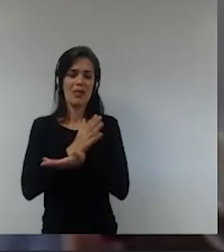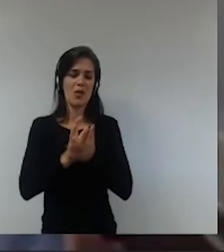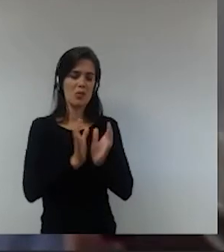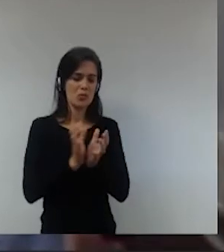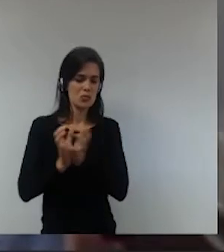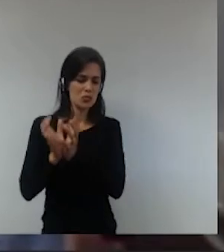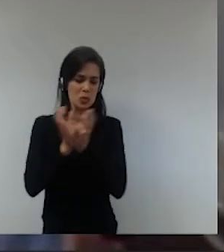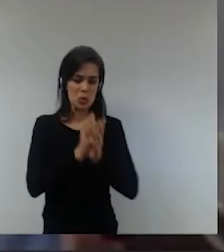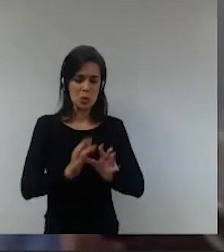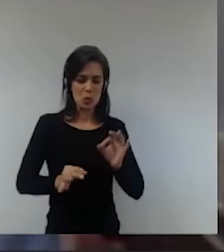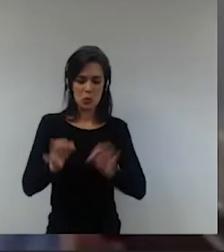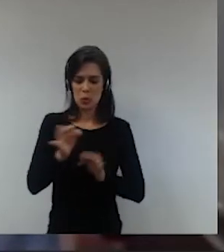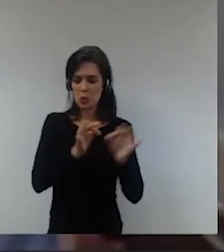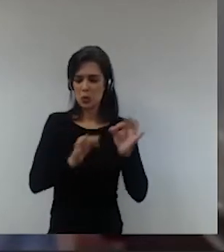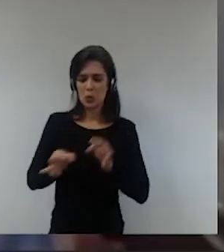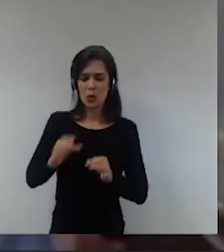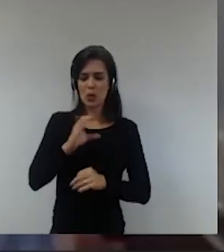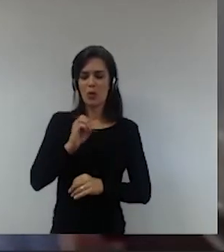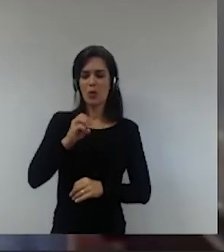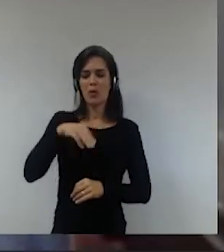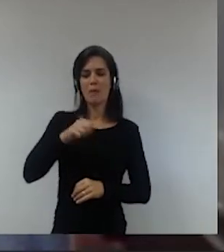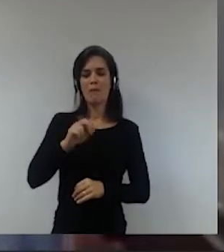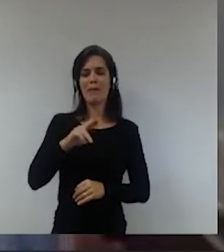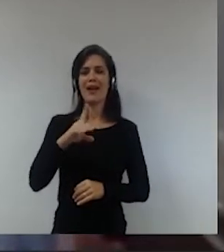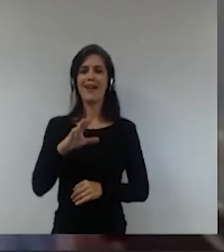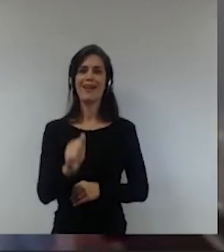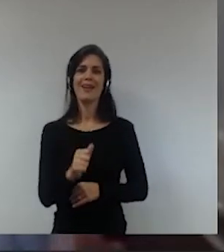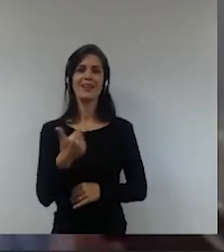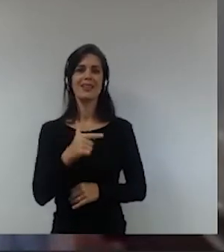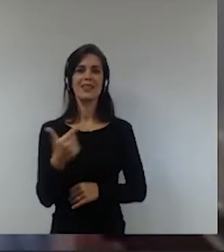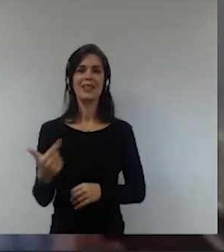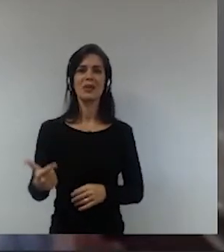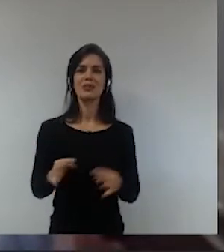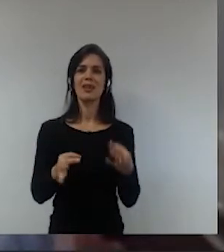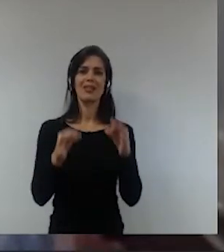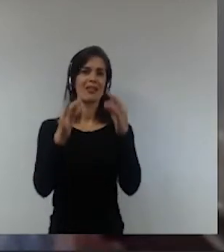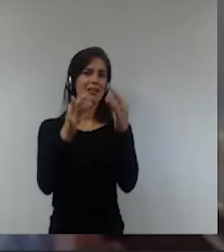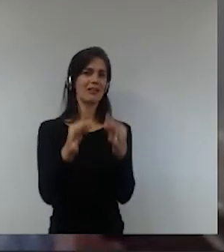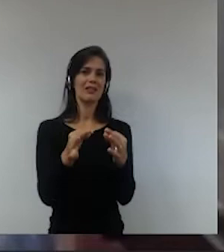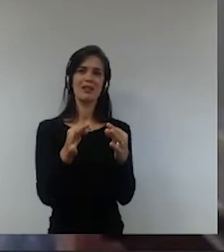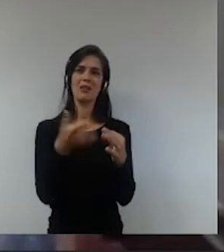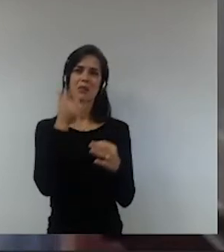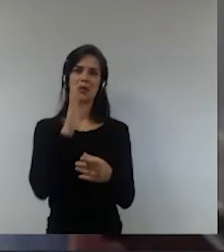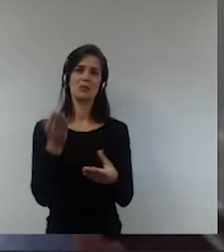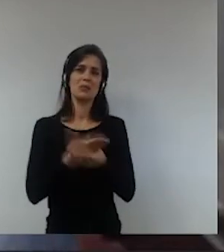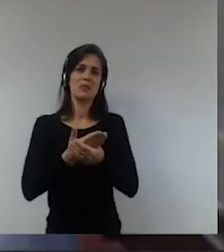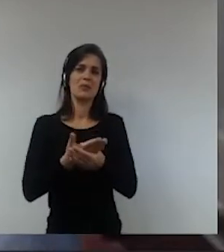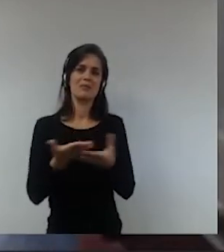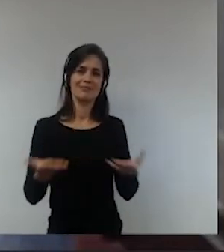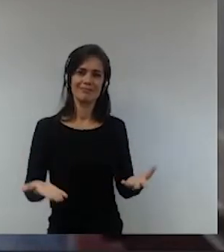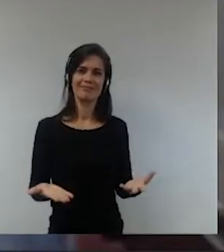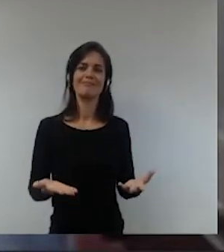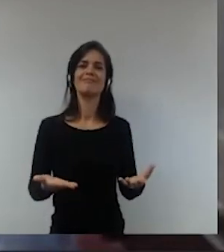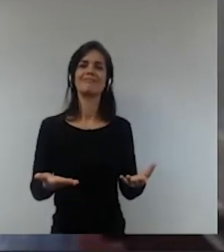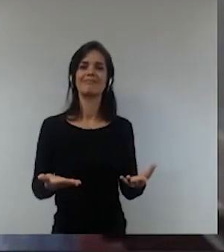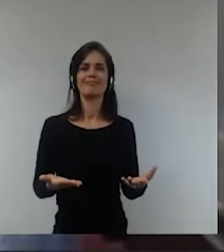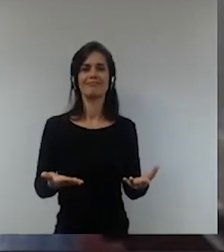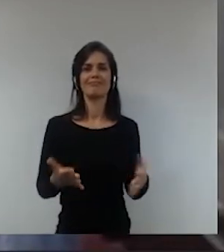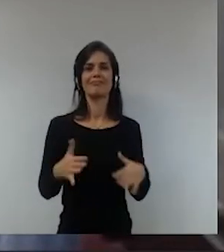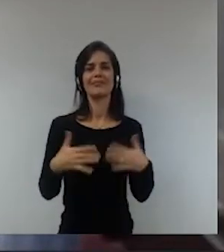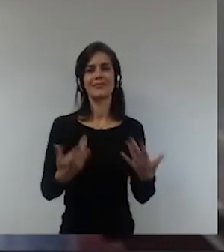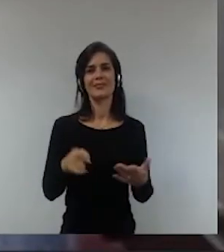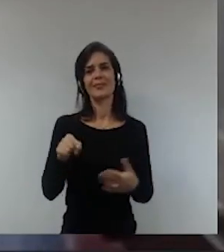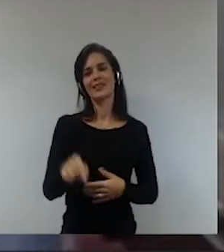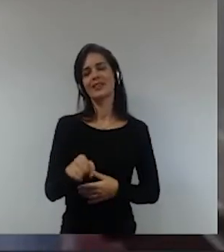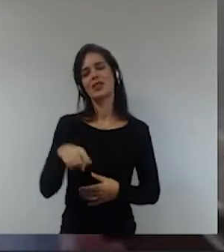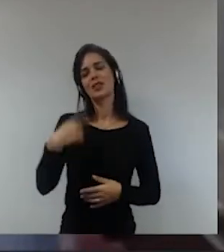que não há, portanto, a utilização desses meios eletrônicos para a comunicação dos atos processuais. Então, é com base